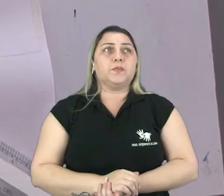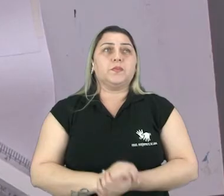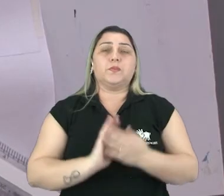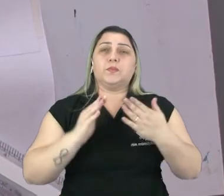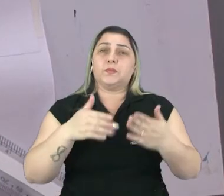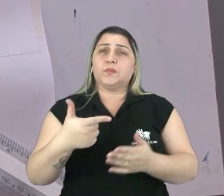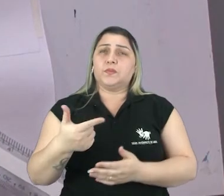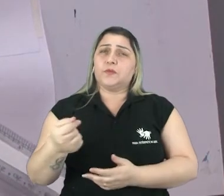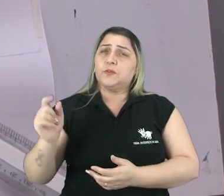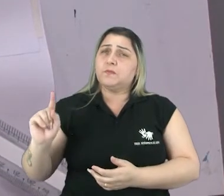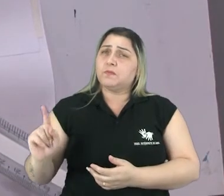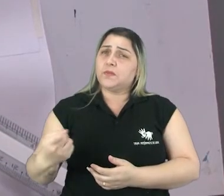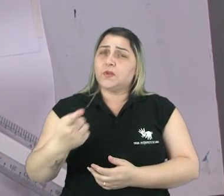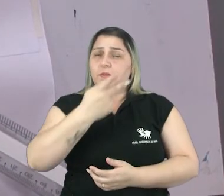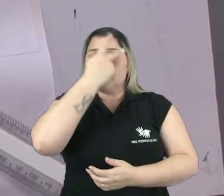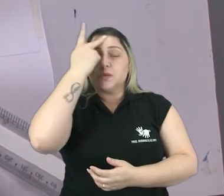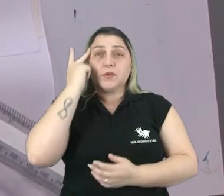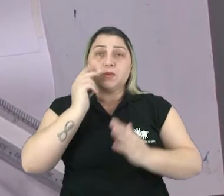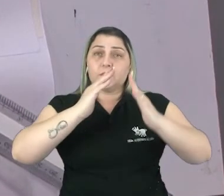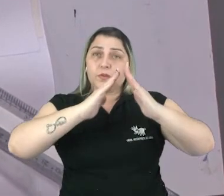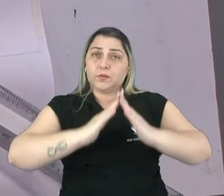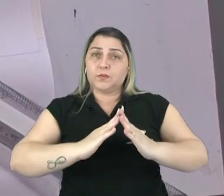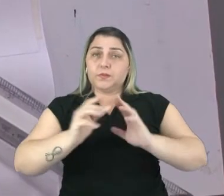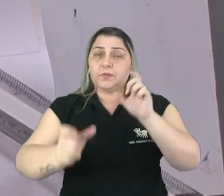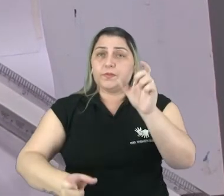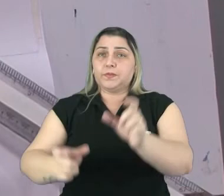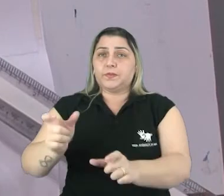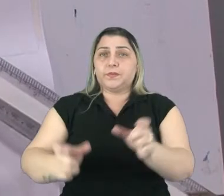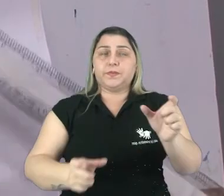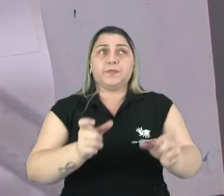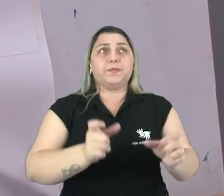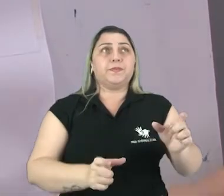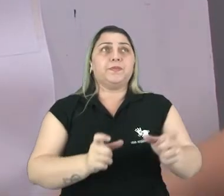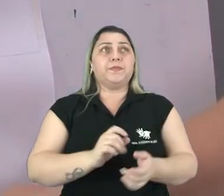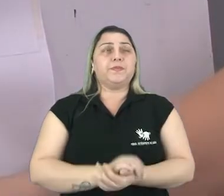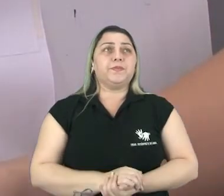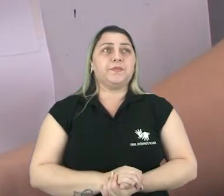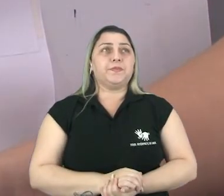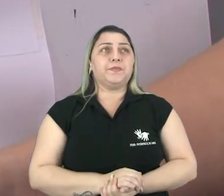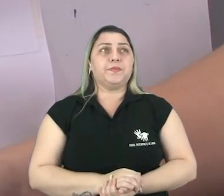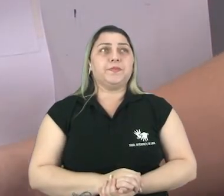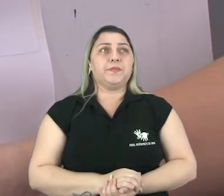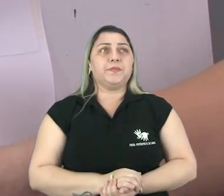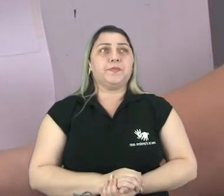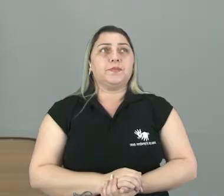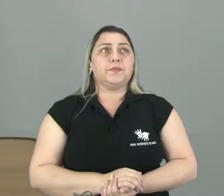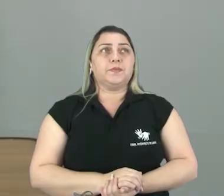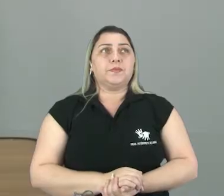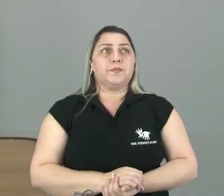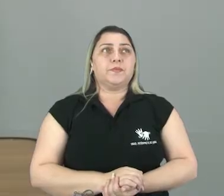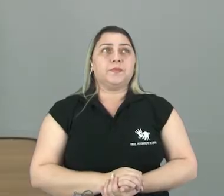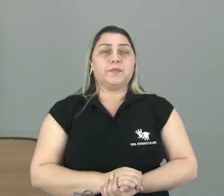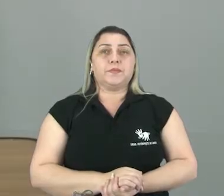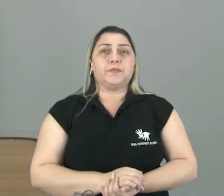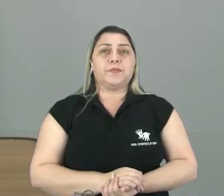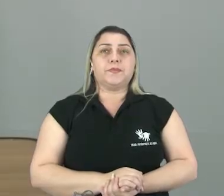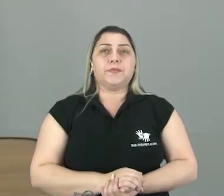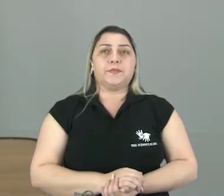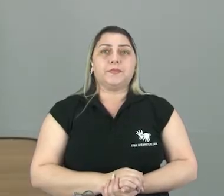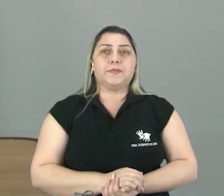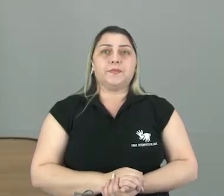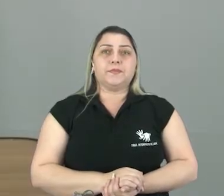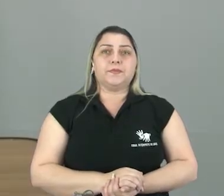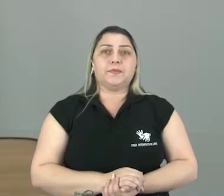chegando a ter até 20 mil habitantes só nesse quilombo aqui, o Quilombo dos